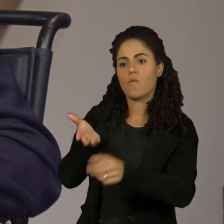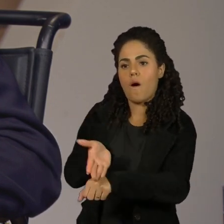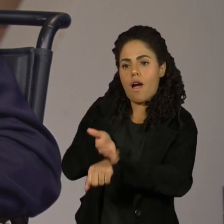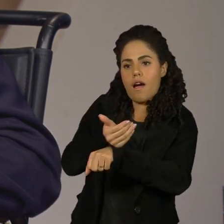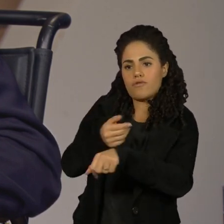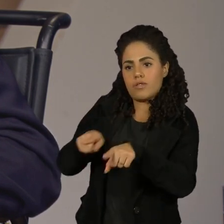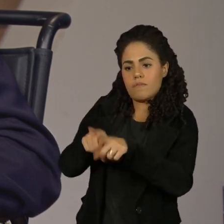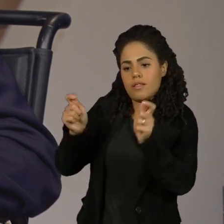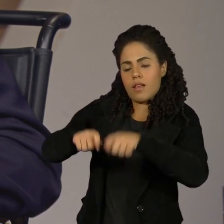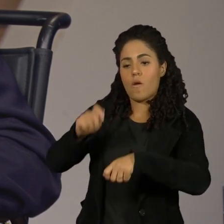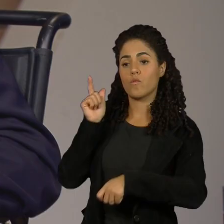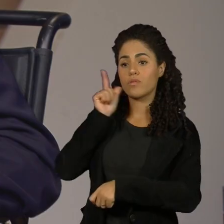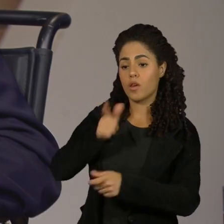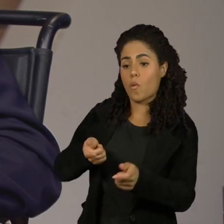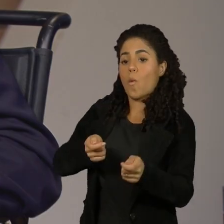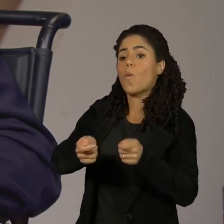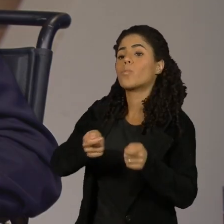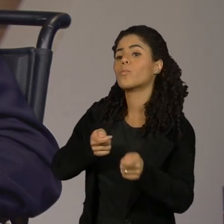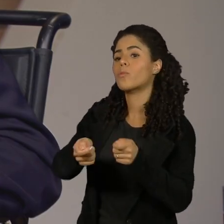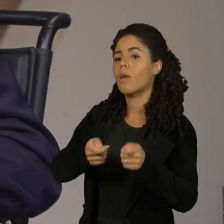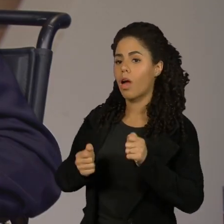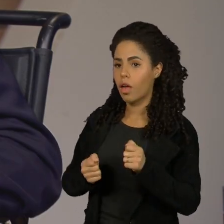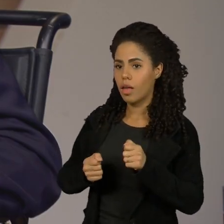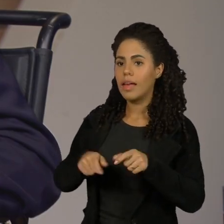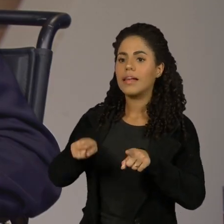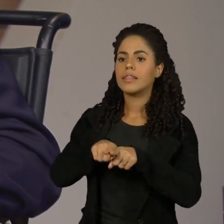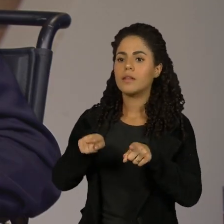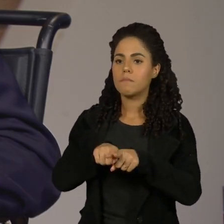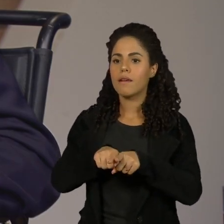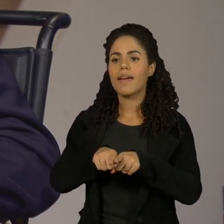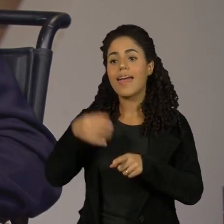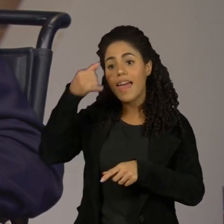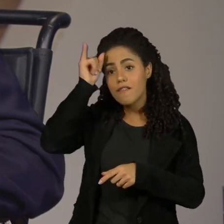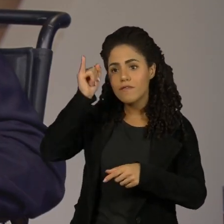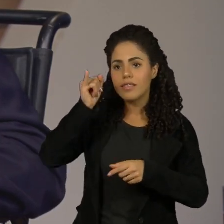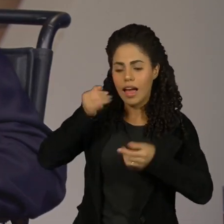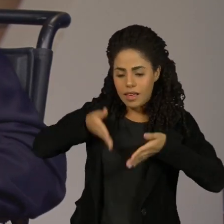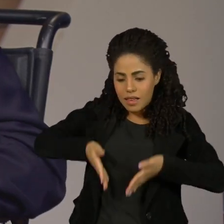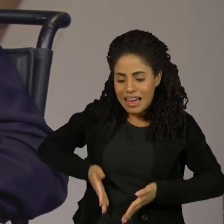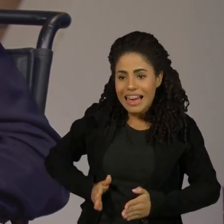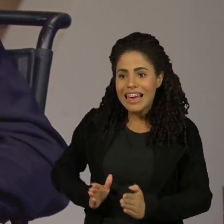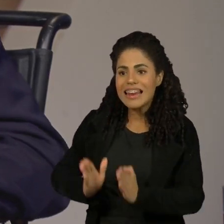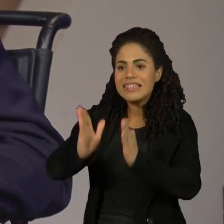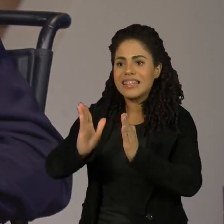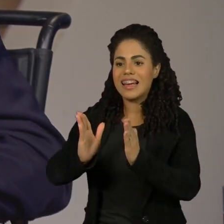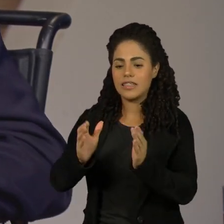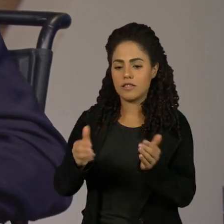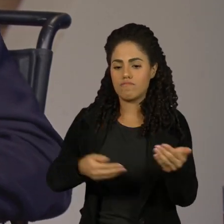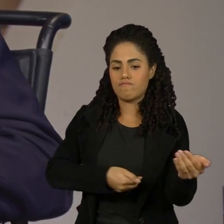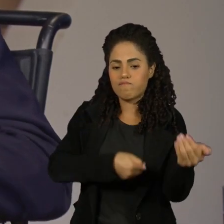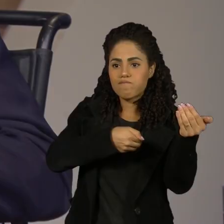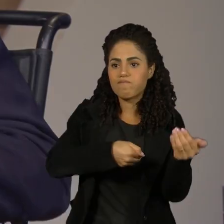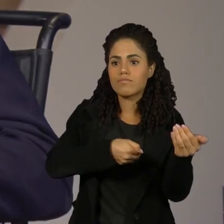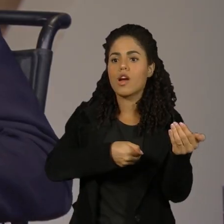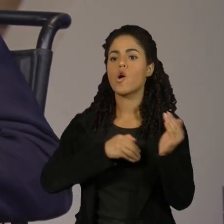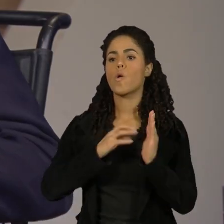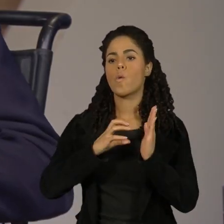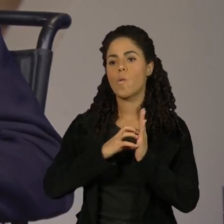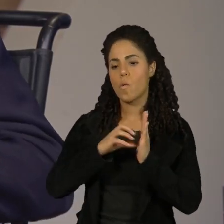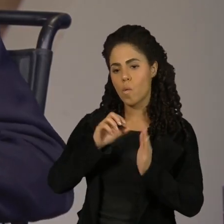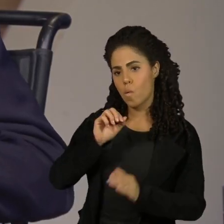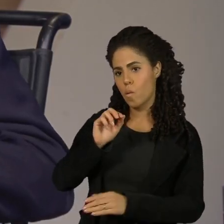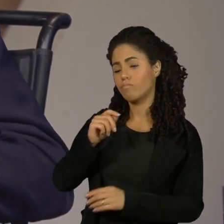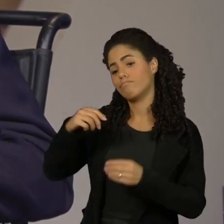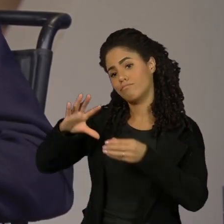prevenir. A gente vai ter que garantir que nenhuma criança nasça com HIV e a gente vai ter que ter cura. Só assim a gente vai viver num mundo